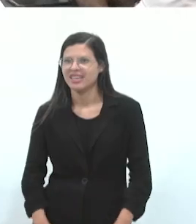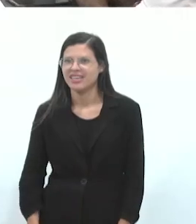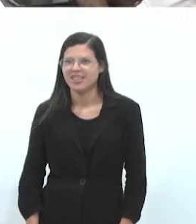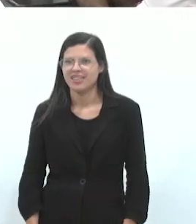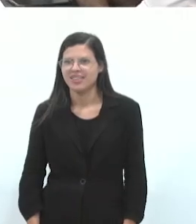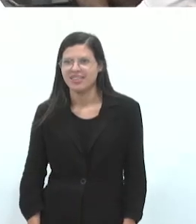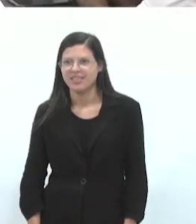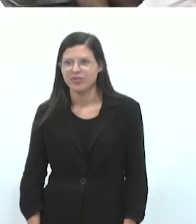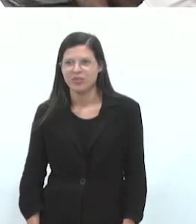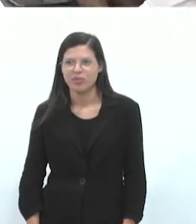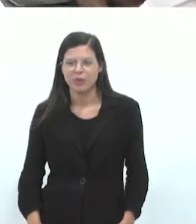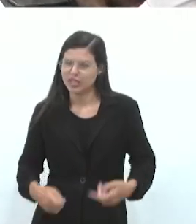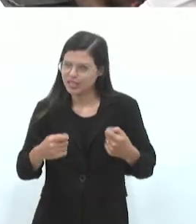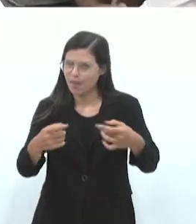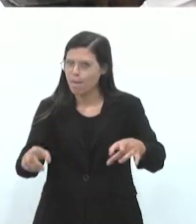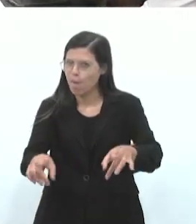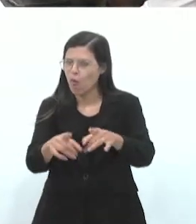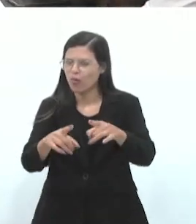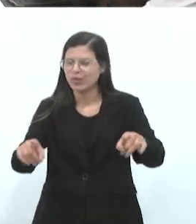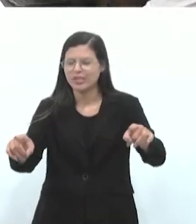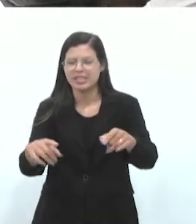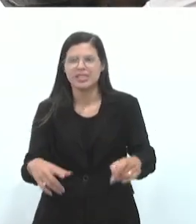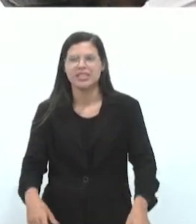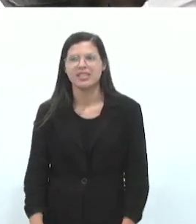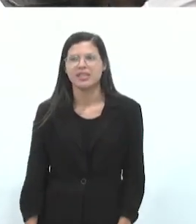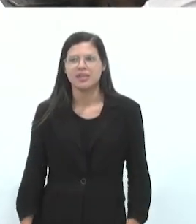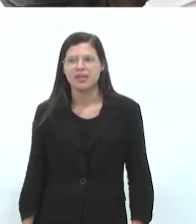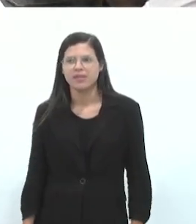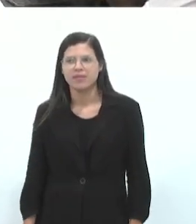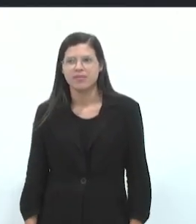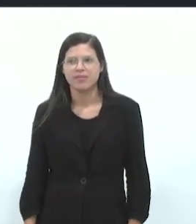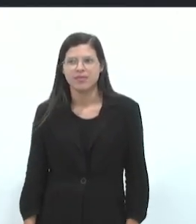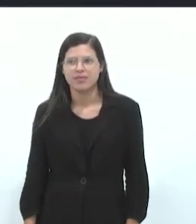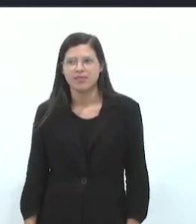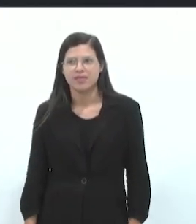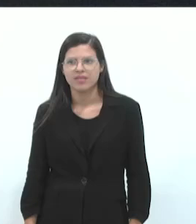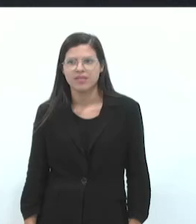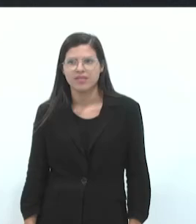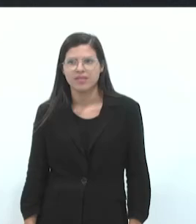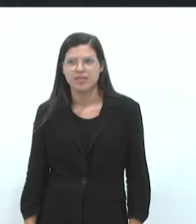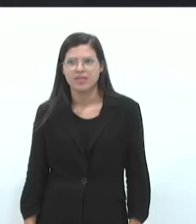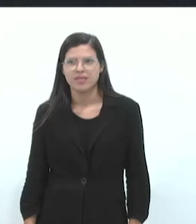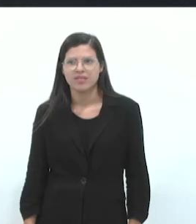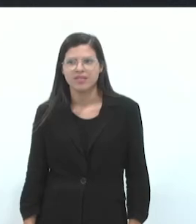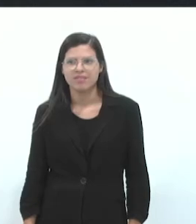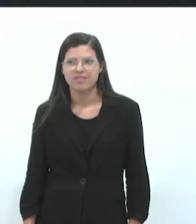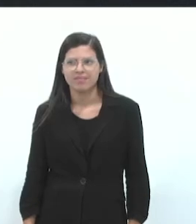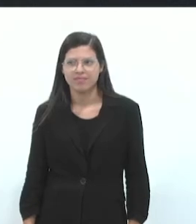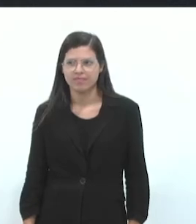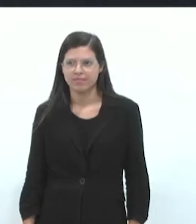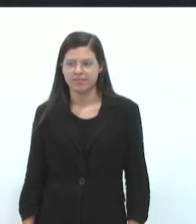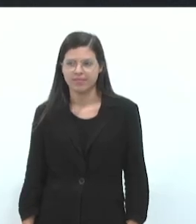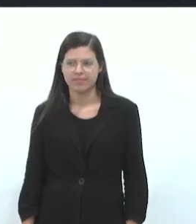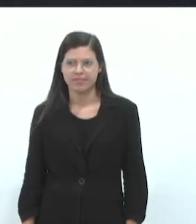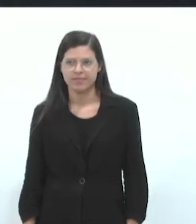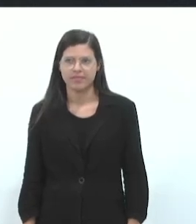aquela música. A música. Senhor presidente. Pode ser na cama instalada da deputada Alain Lopes, que eu revelei ontem. Aí já bagunçou.